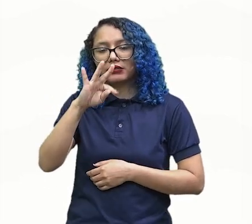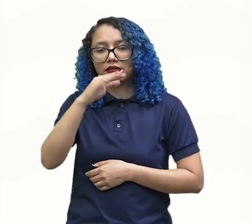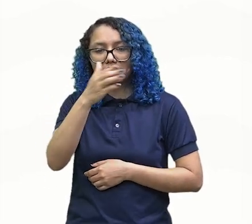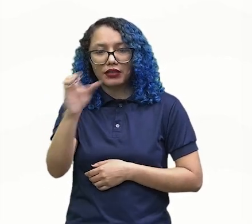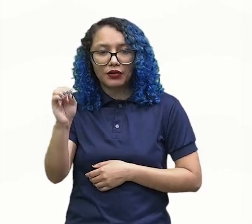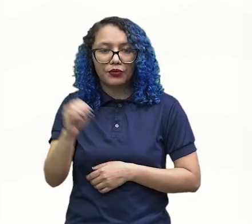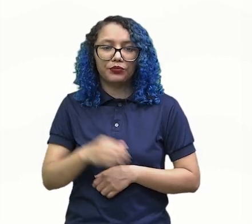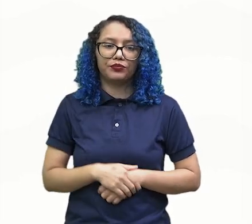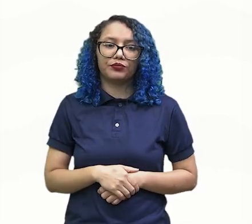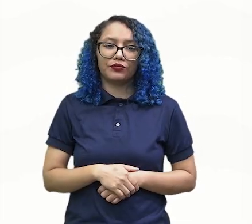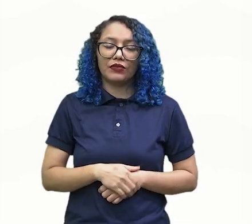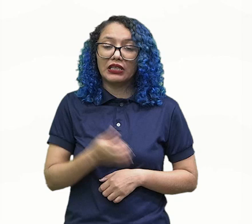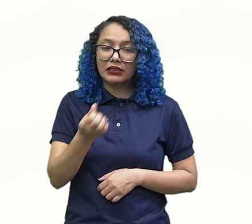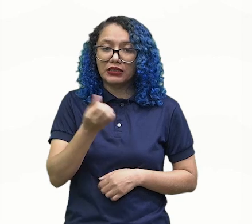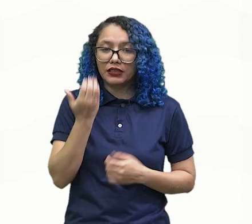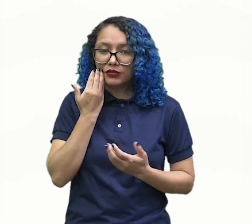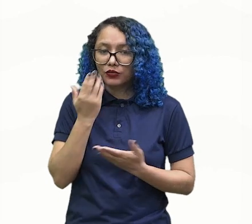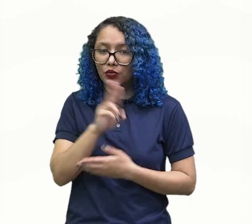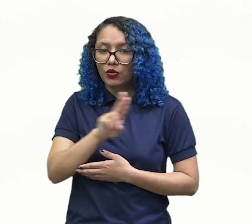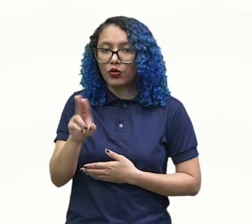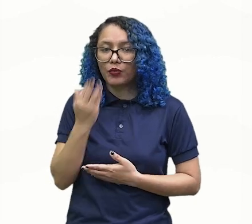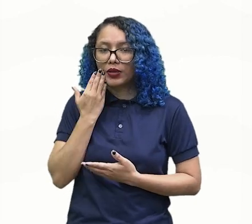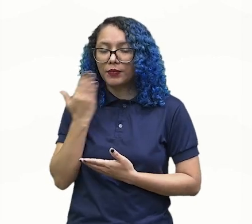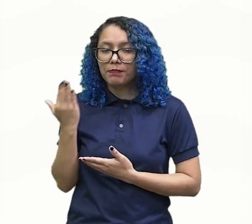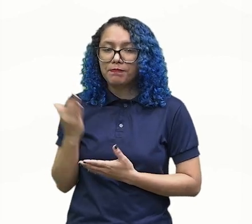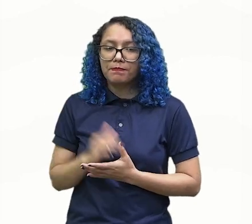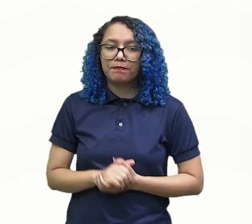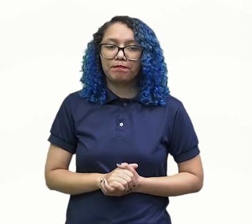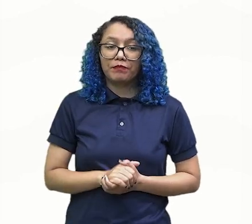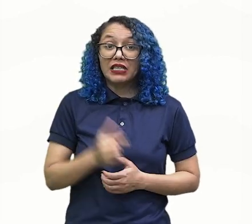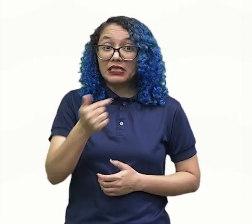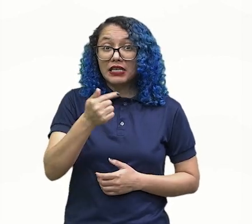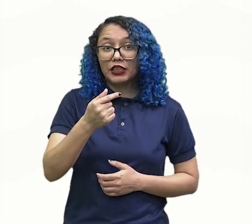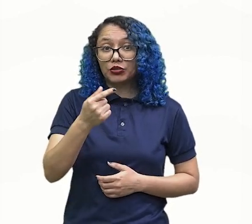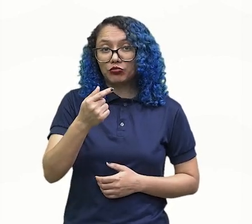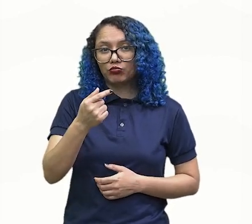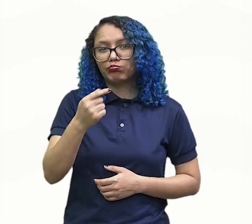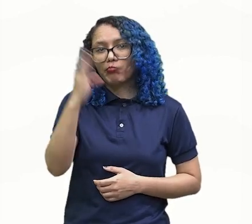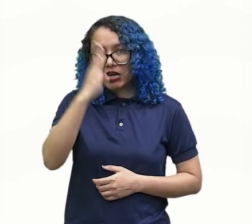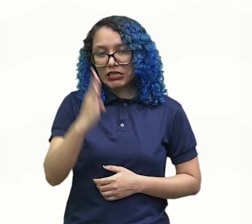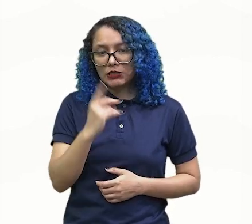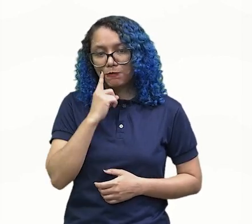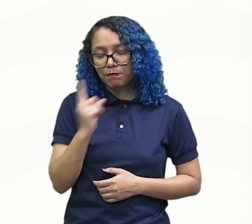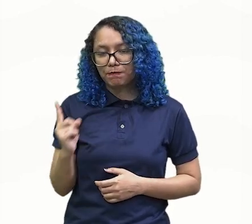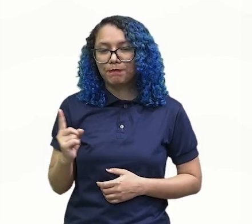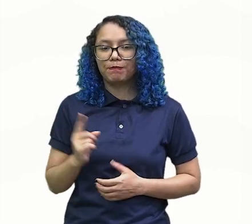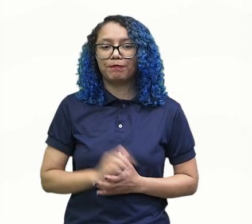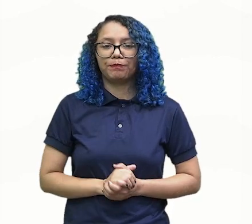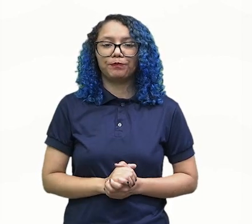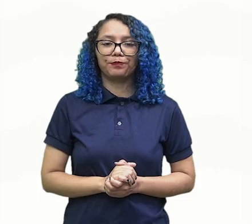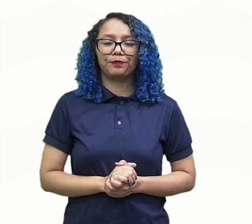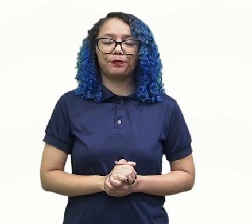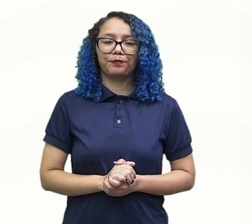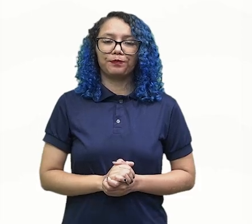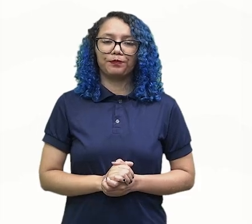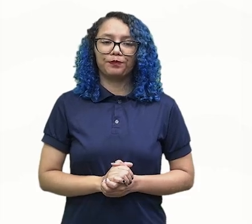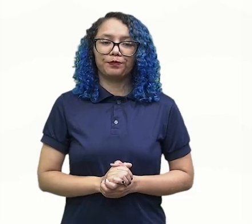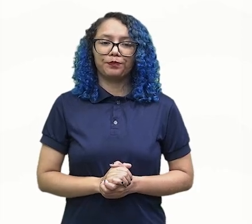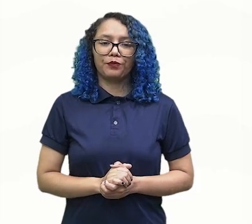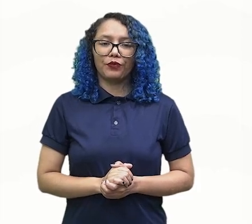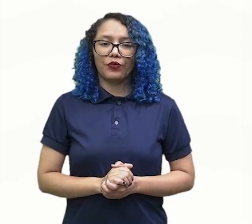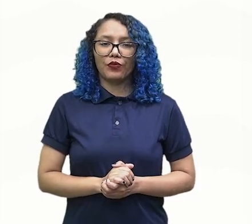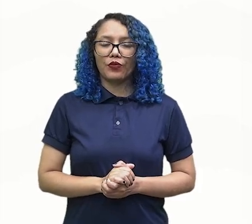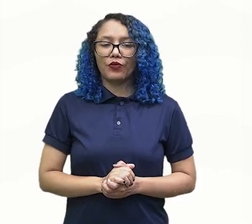em sexto, a Nigéria, em sétimo, aí a gente observa o nosso país, gente, o